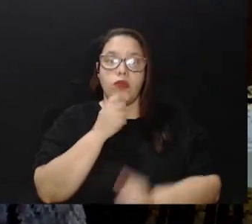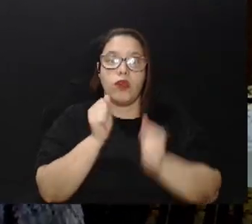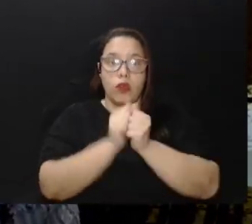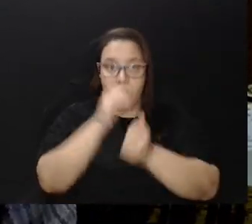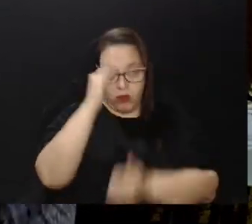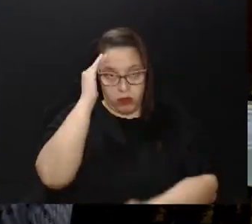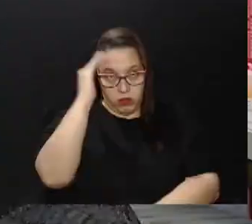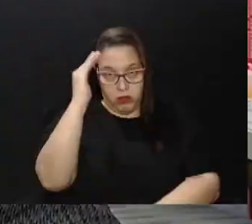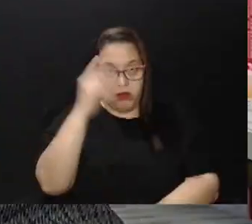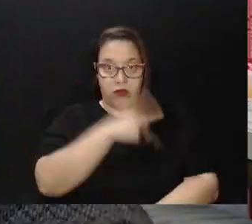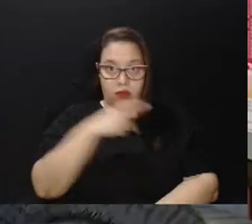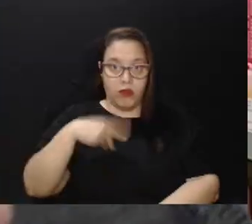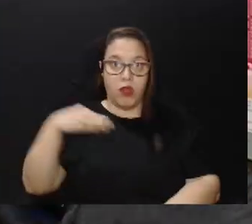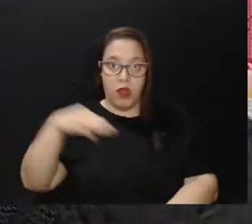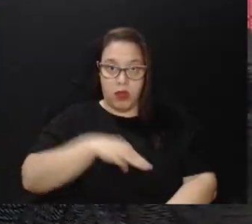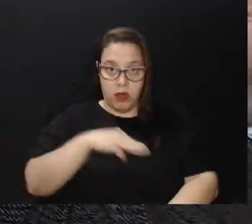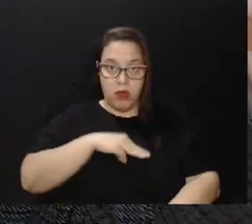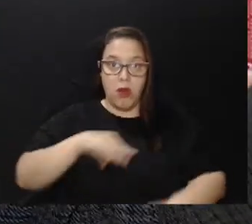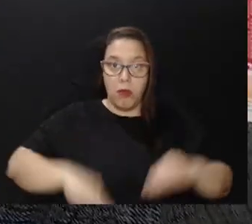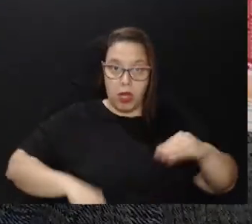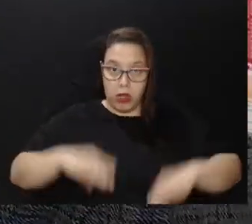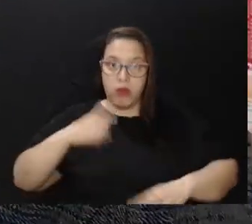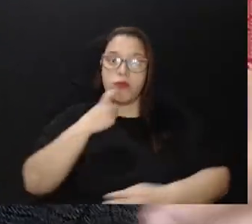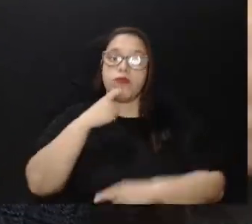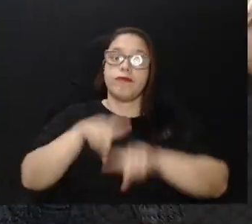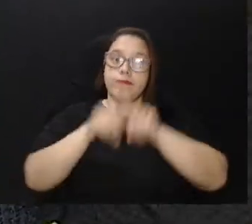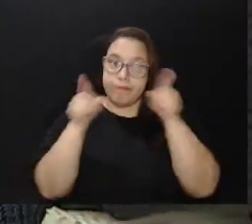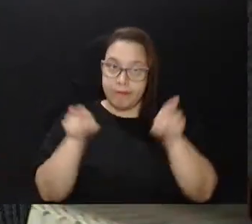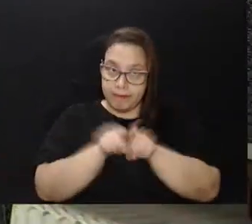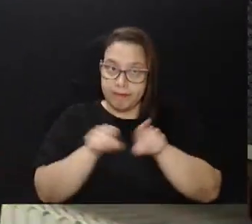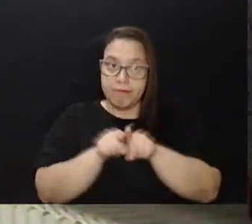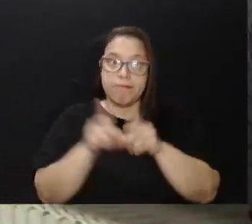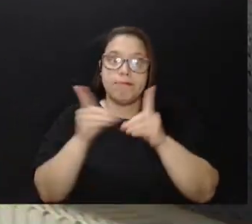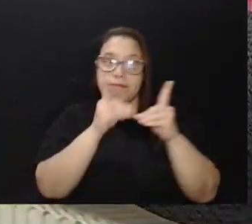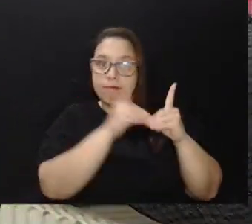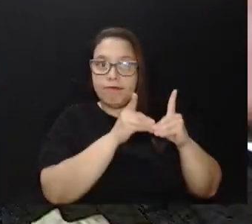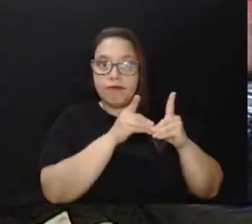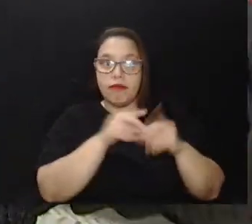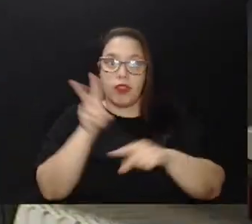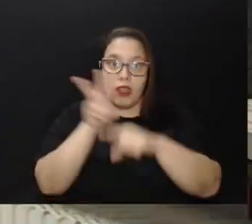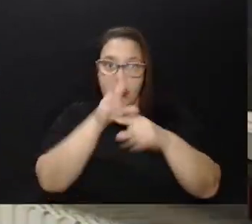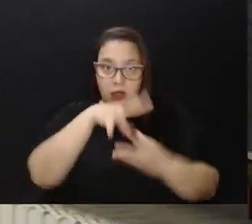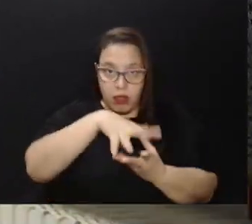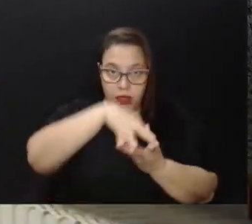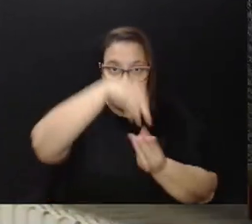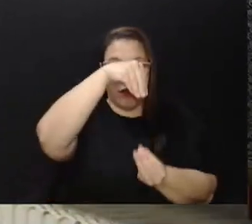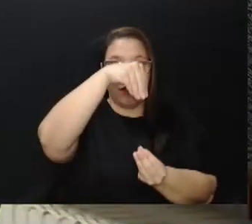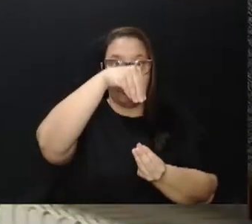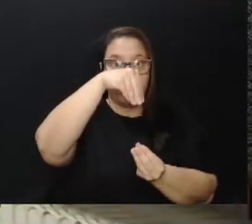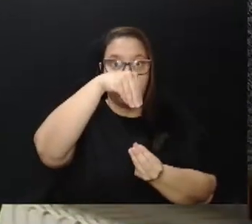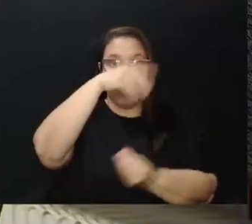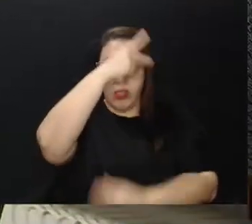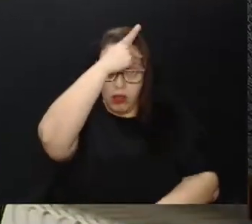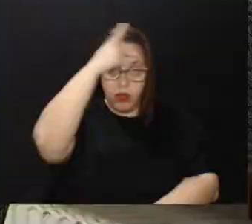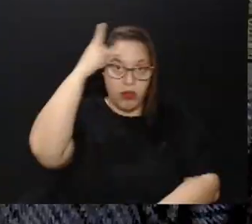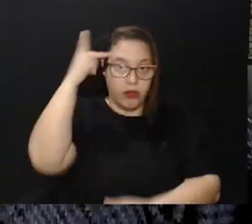aqui em Campinas, mas também para tentar dar uma assistência espiritual ao pessoal que está na cidade vizinha, né? Nós